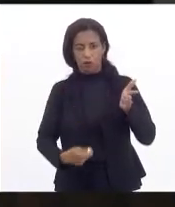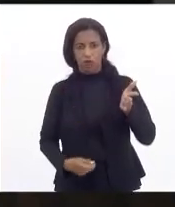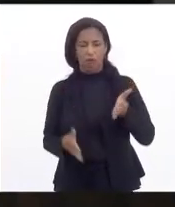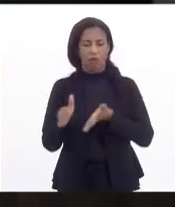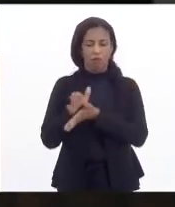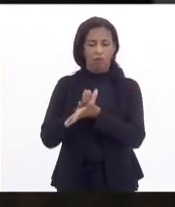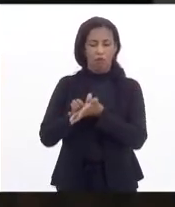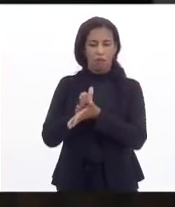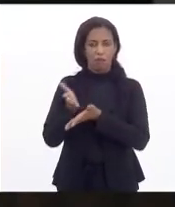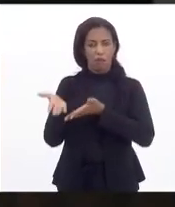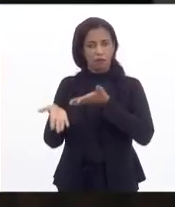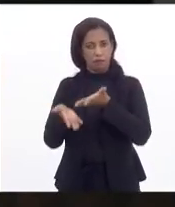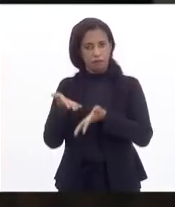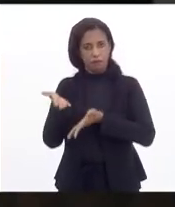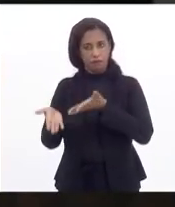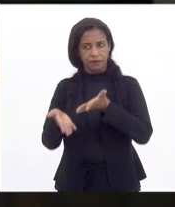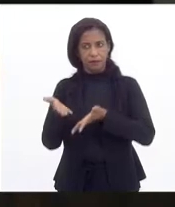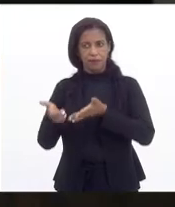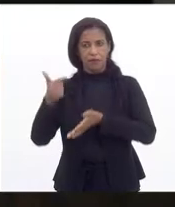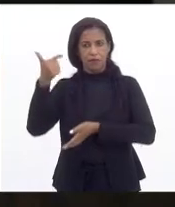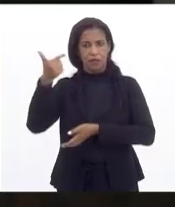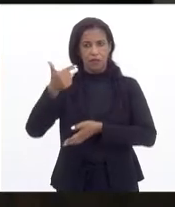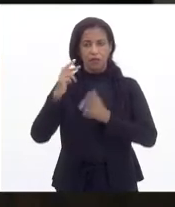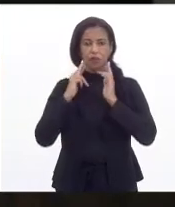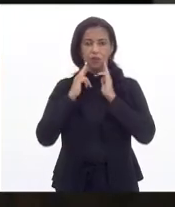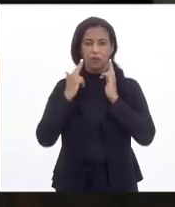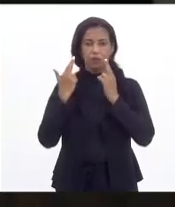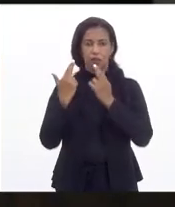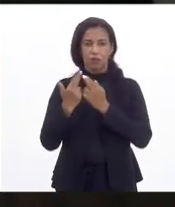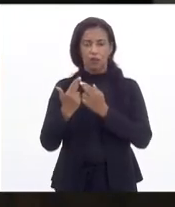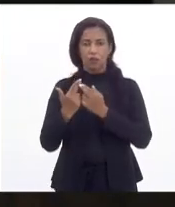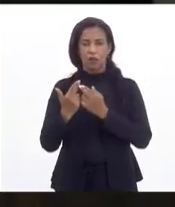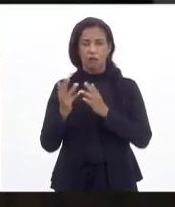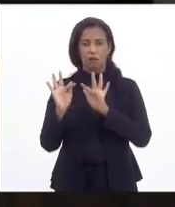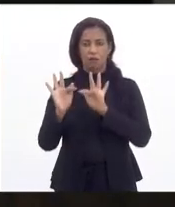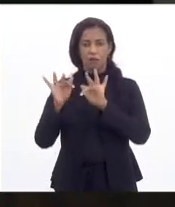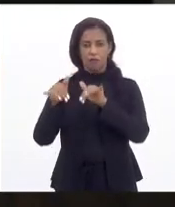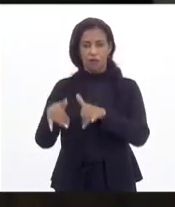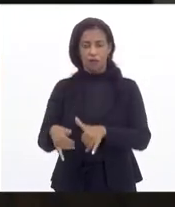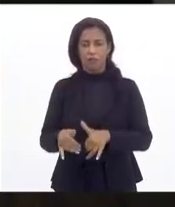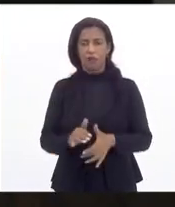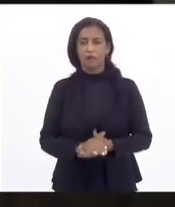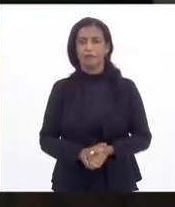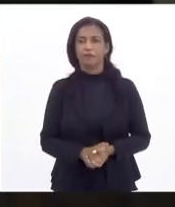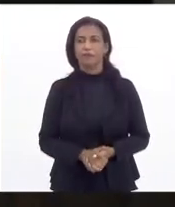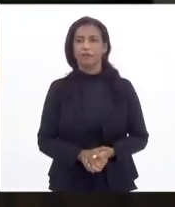Nada mais a tratar na segunda sessão extraordinária, mesmo está encerrada.